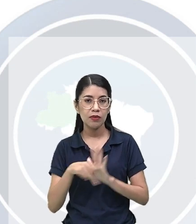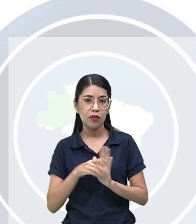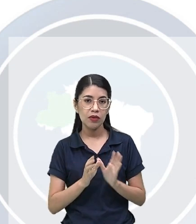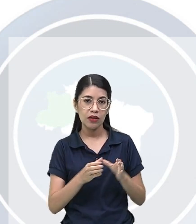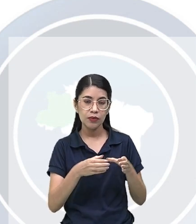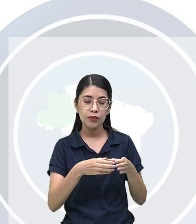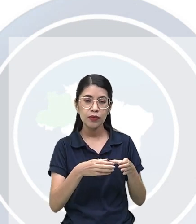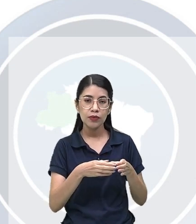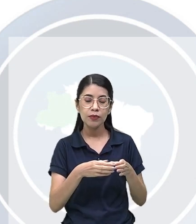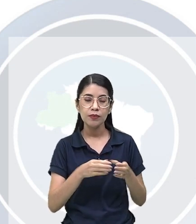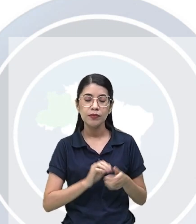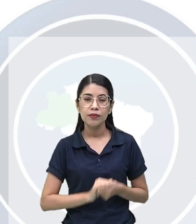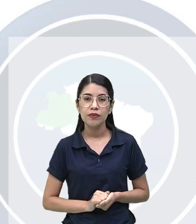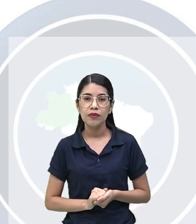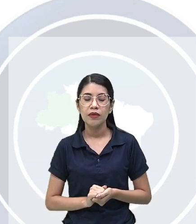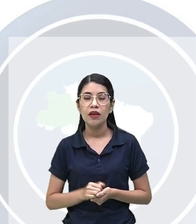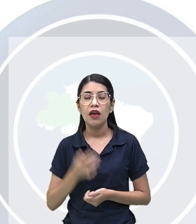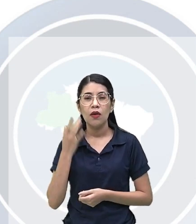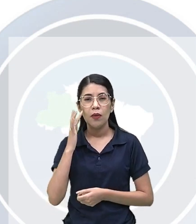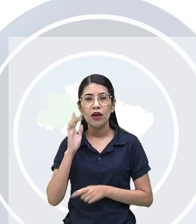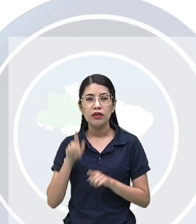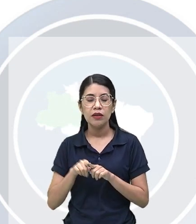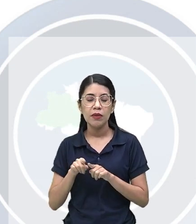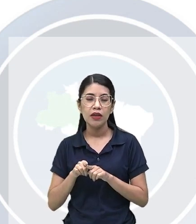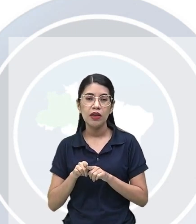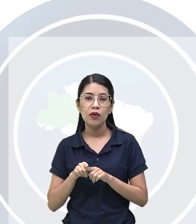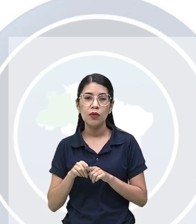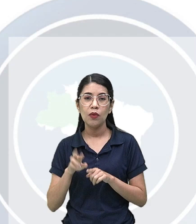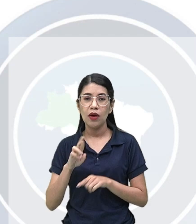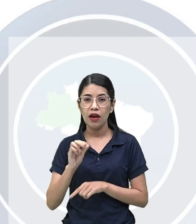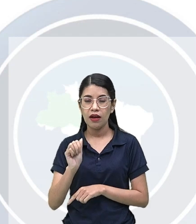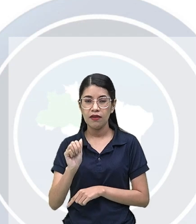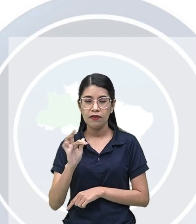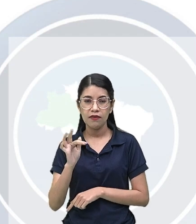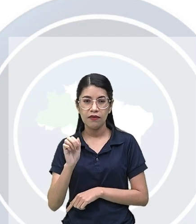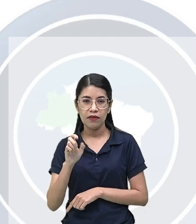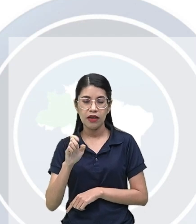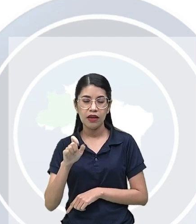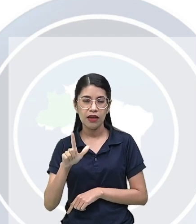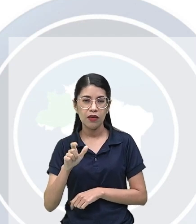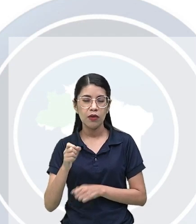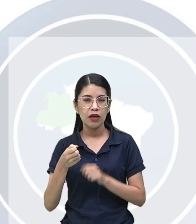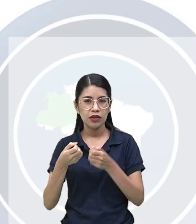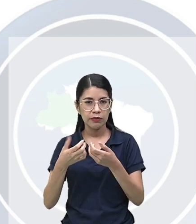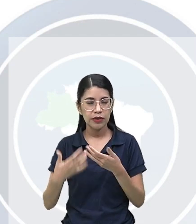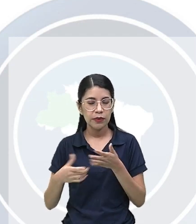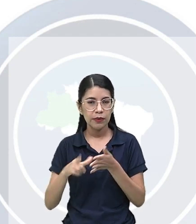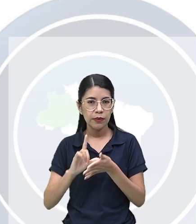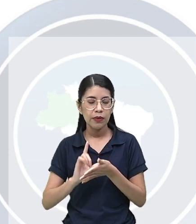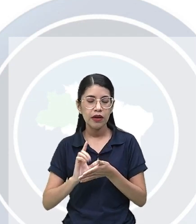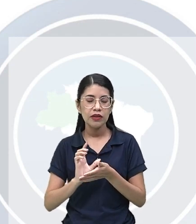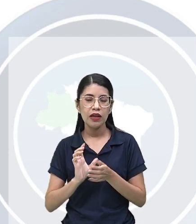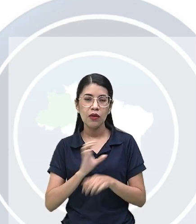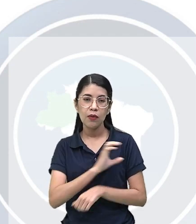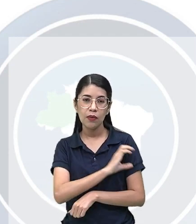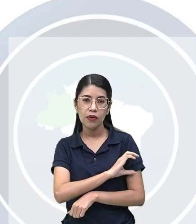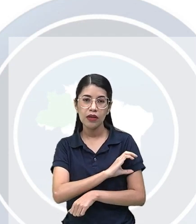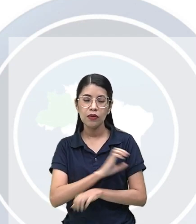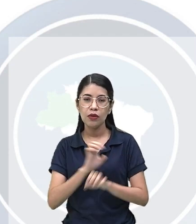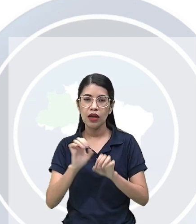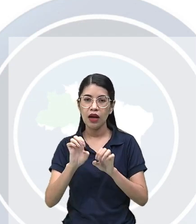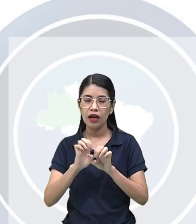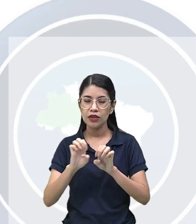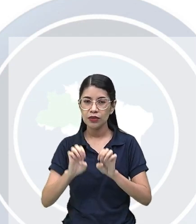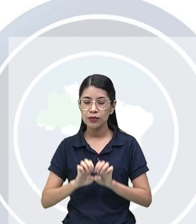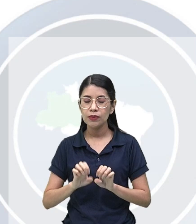acredito que o nosso colega Rafael, o coordenador da coordenação de infraestrutura,